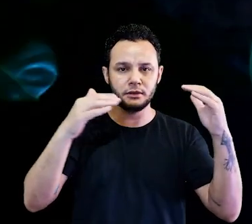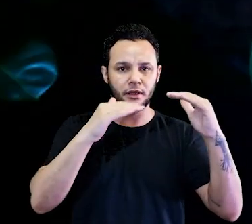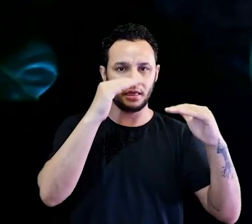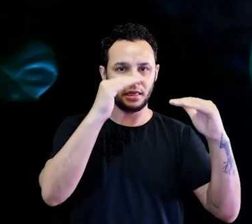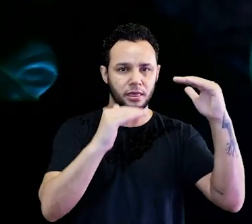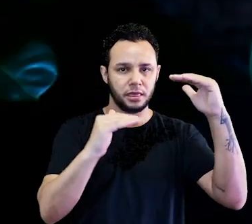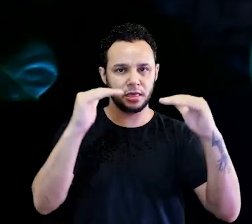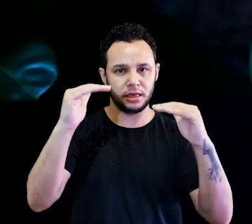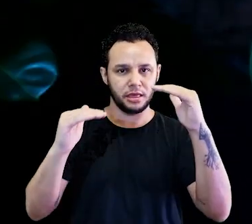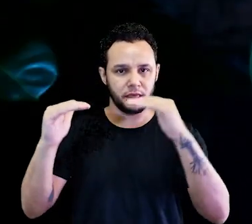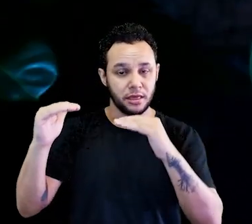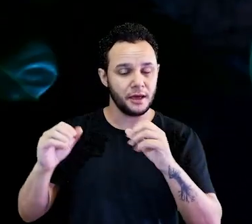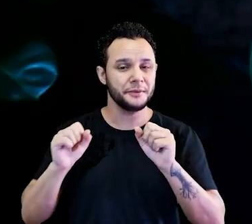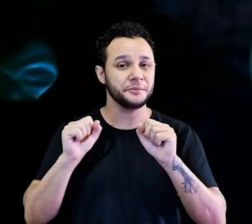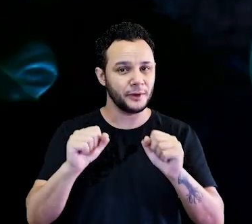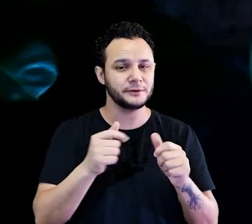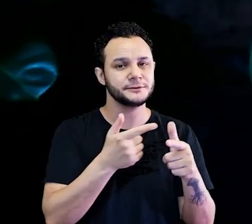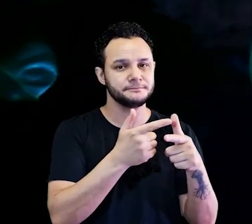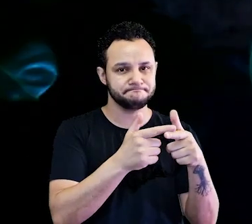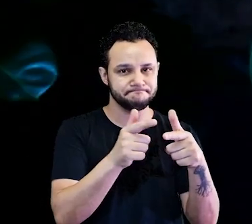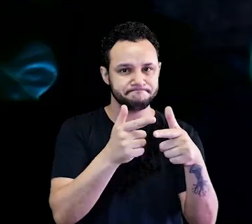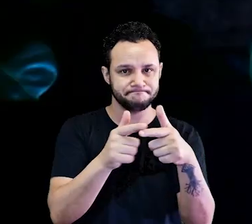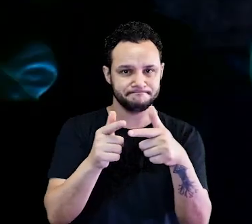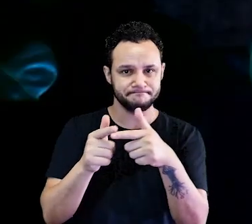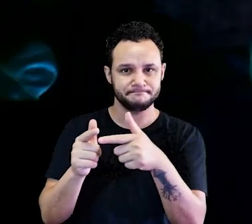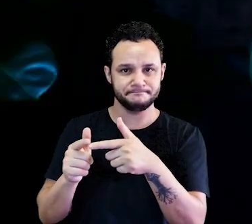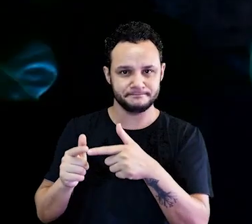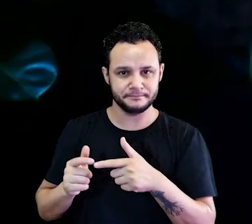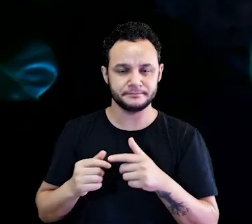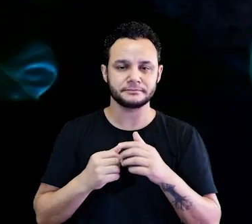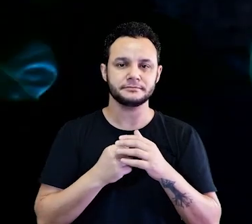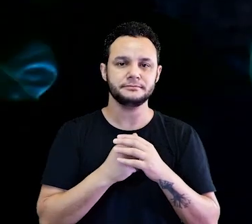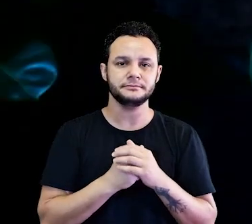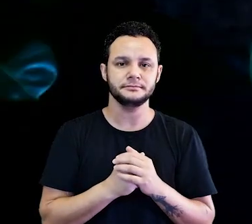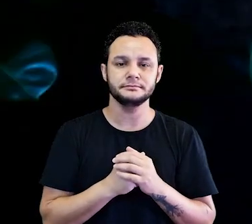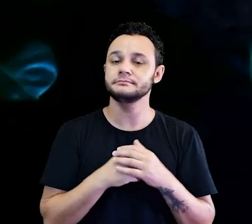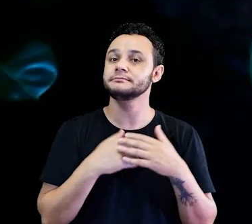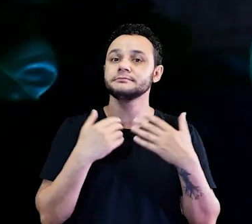pode gerar muitas disparidades, né? Então,